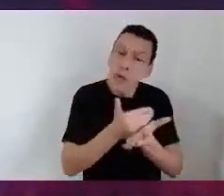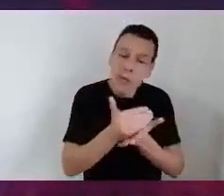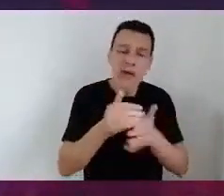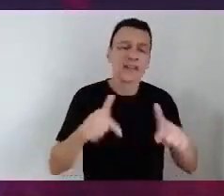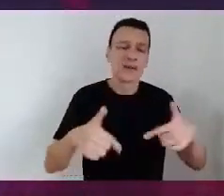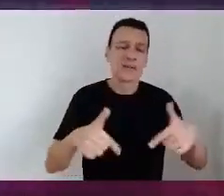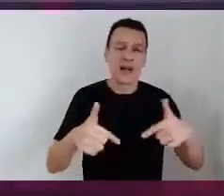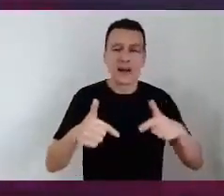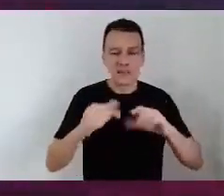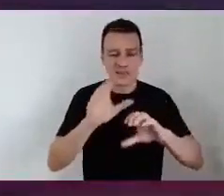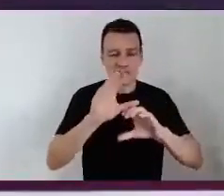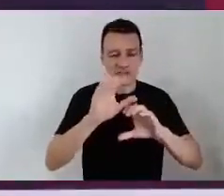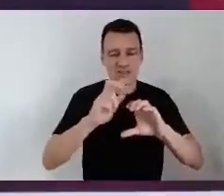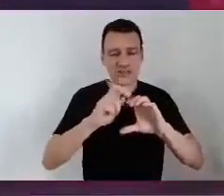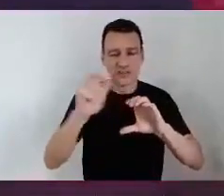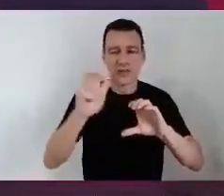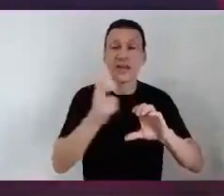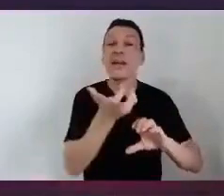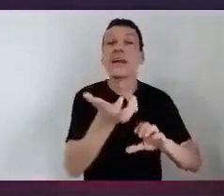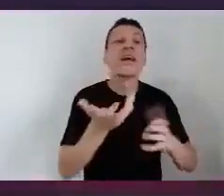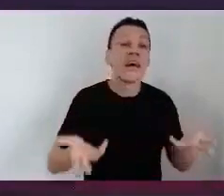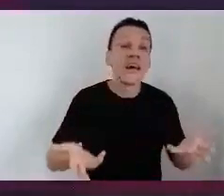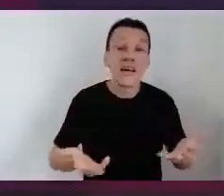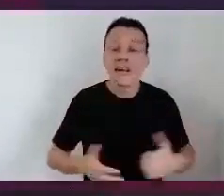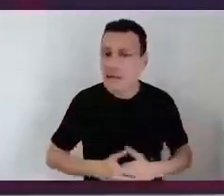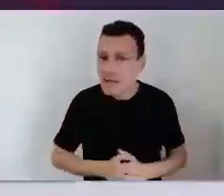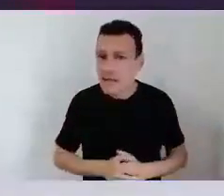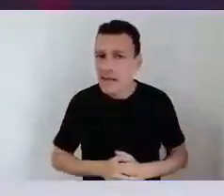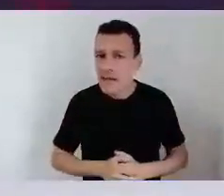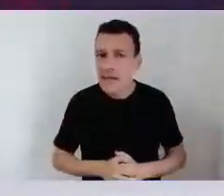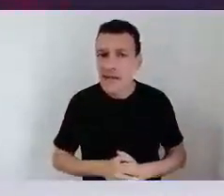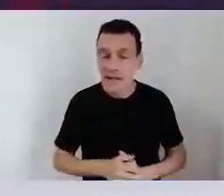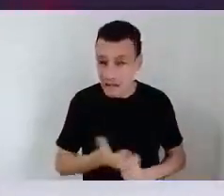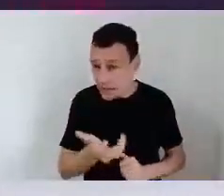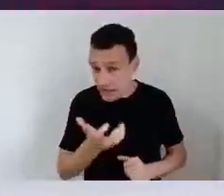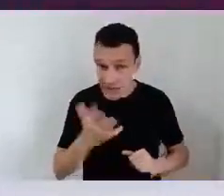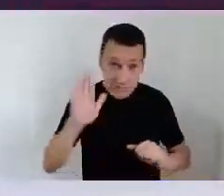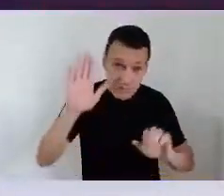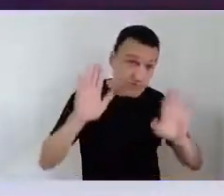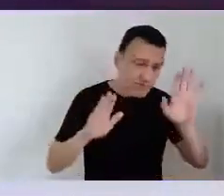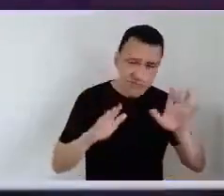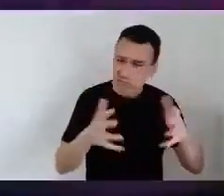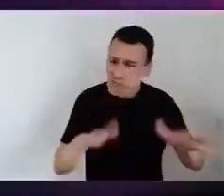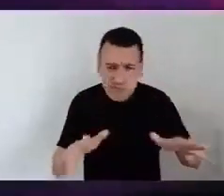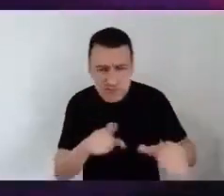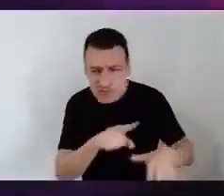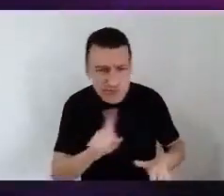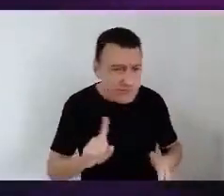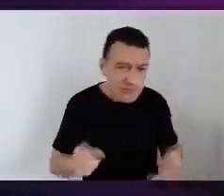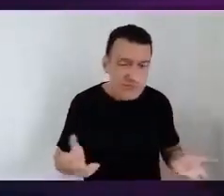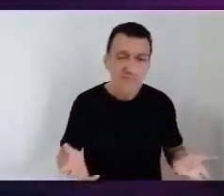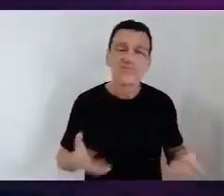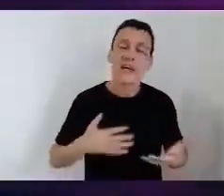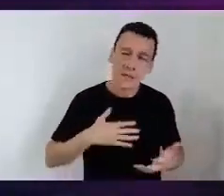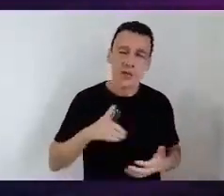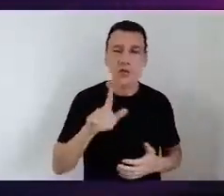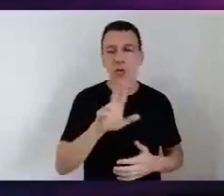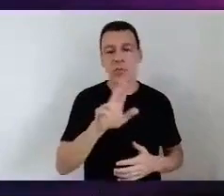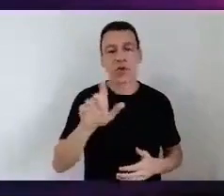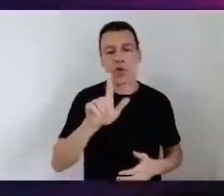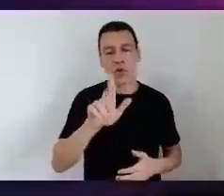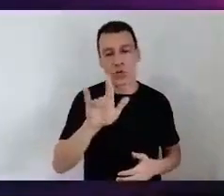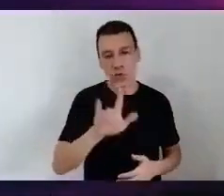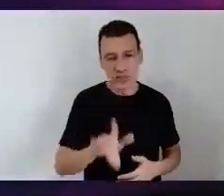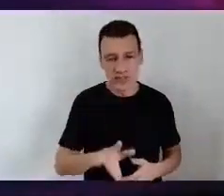Quem não levantou a mão não quer fazer coisas com o ChatGPT, só está assistindo, foi? Quer fazer também? Ah, beleza. Bem, eu sou o Luiz Neon, sou developer advante da